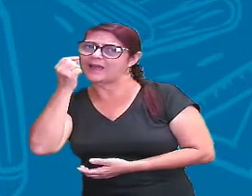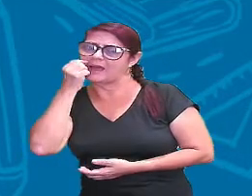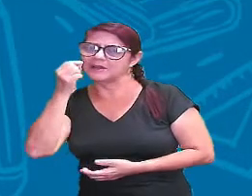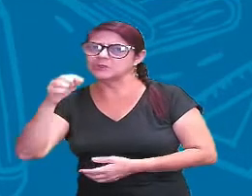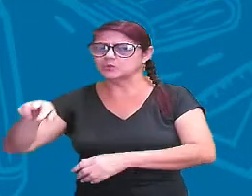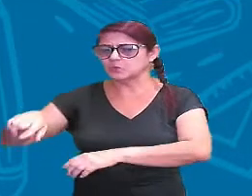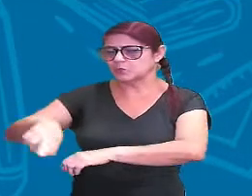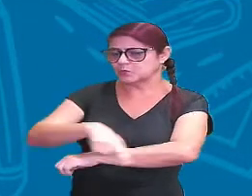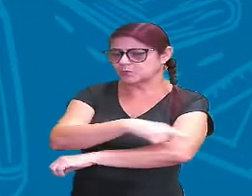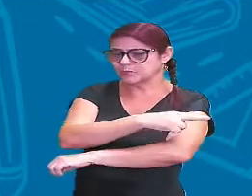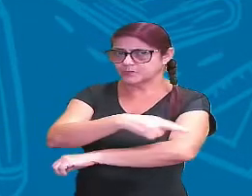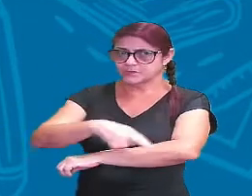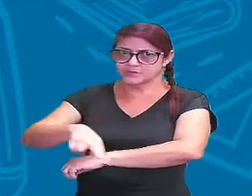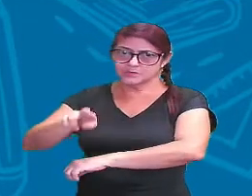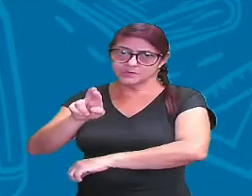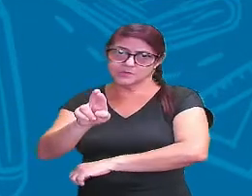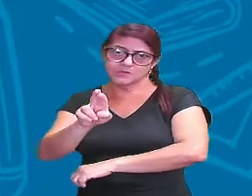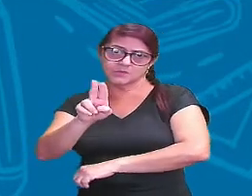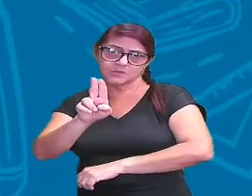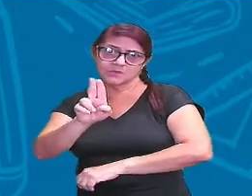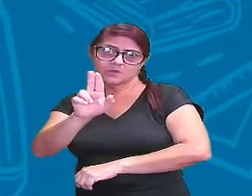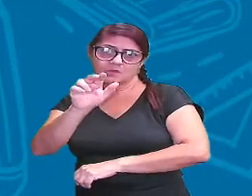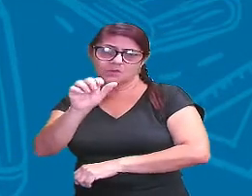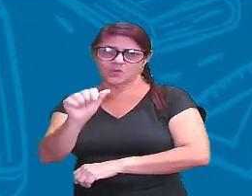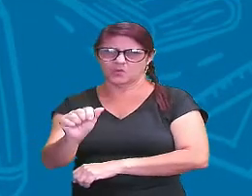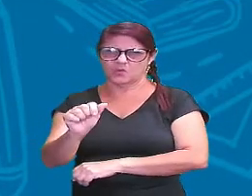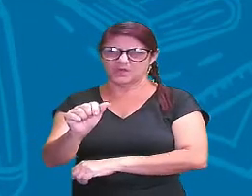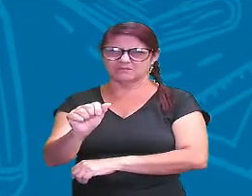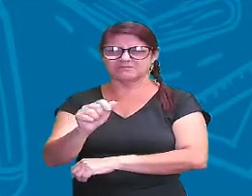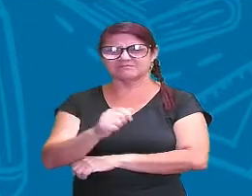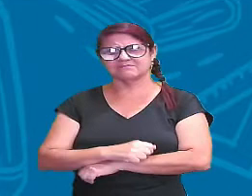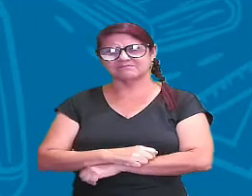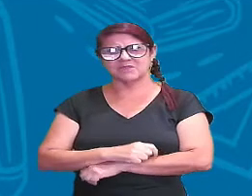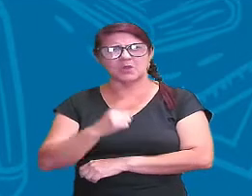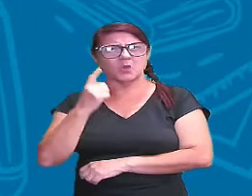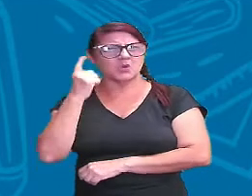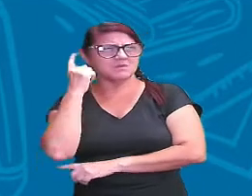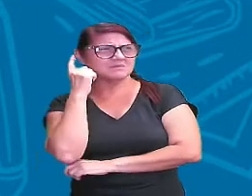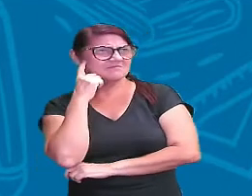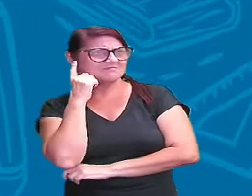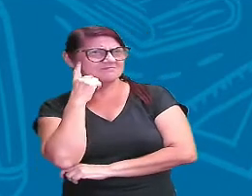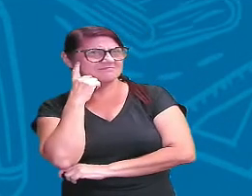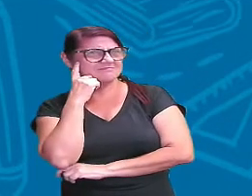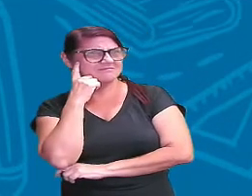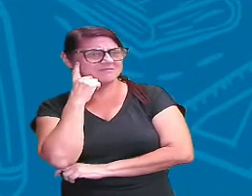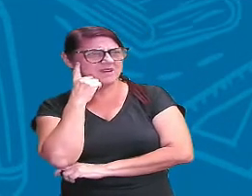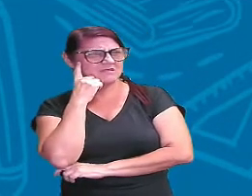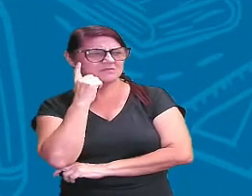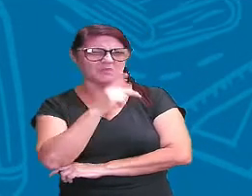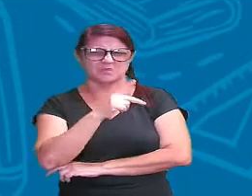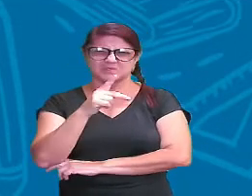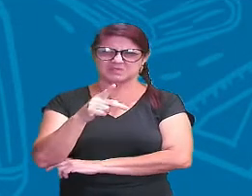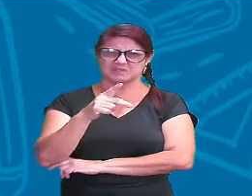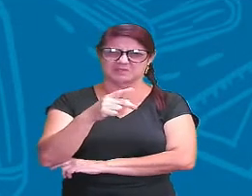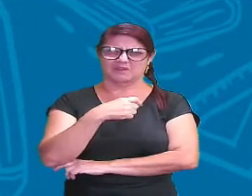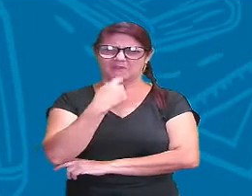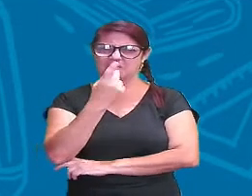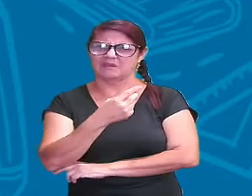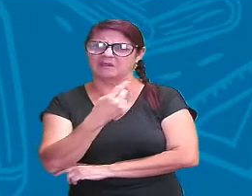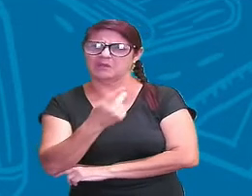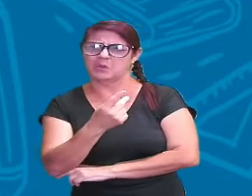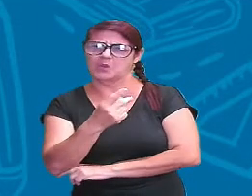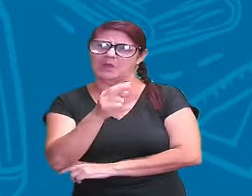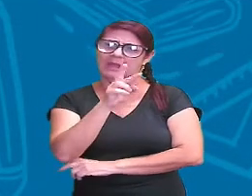professora, mas você falou que o RR é que dá o som forte. Foi, eu falei. Mas vejam